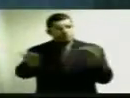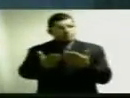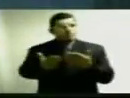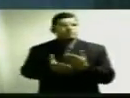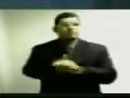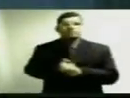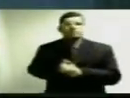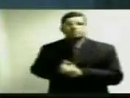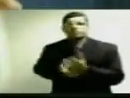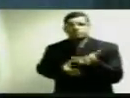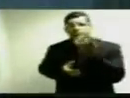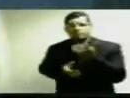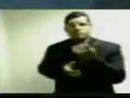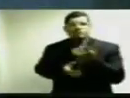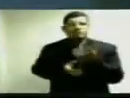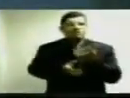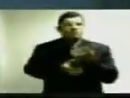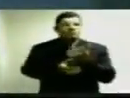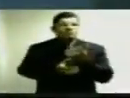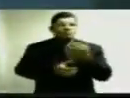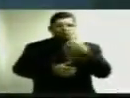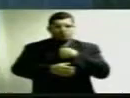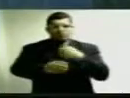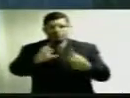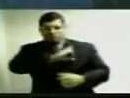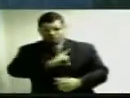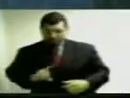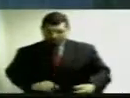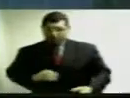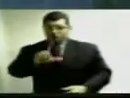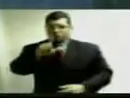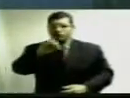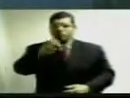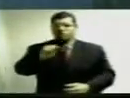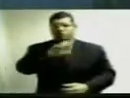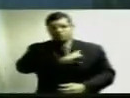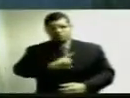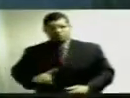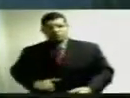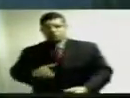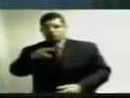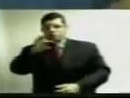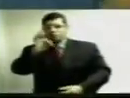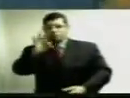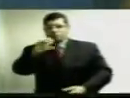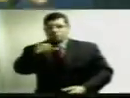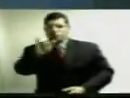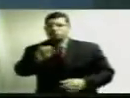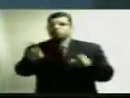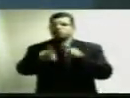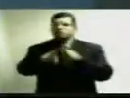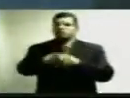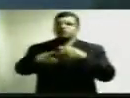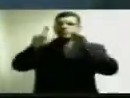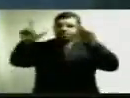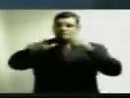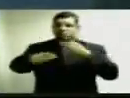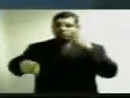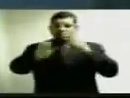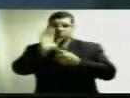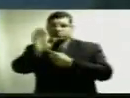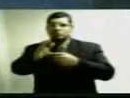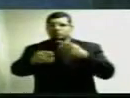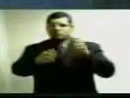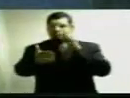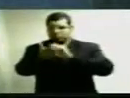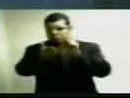pequeno expediente, que eu, deputado Luiz Castro e o deputado Tony Medeiros também manifestam a